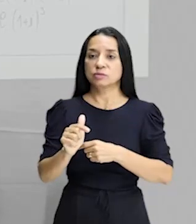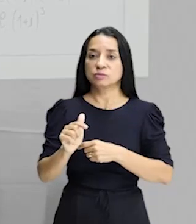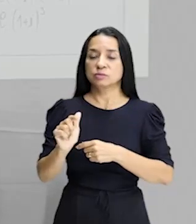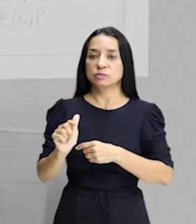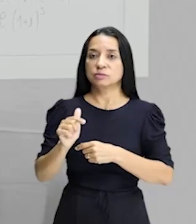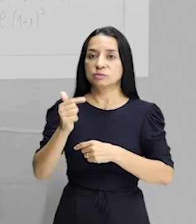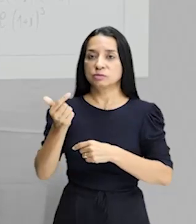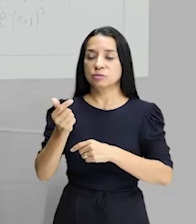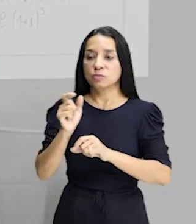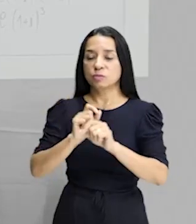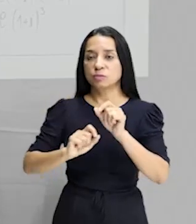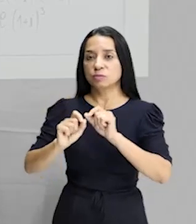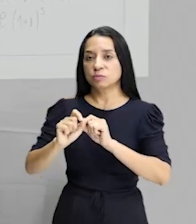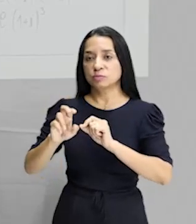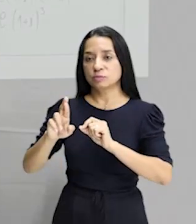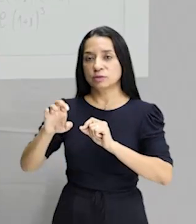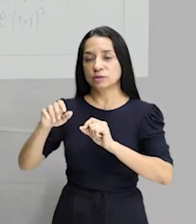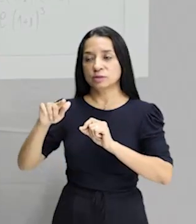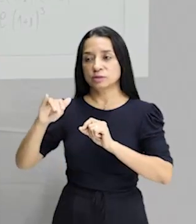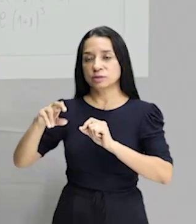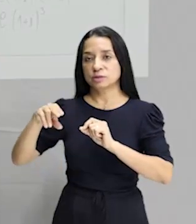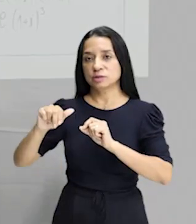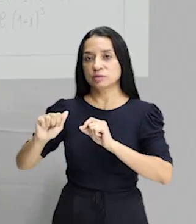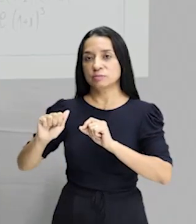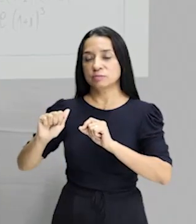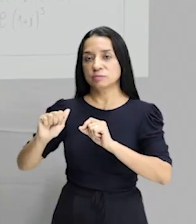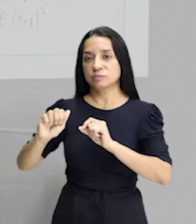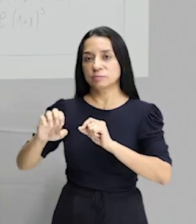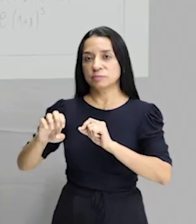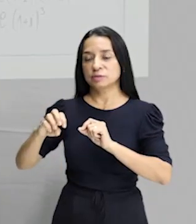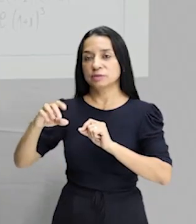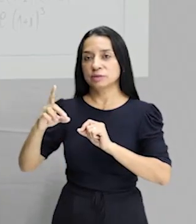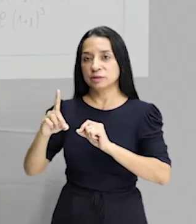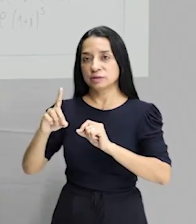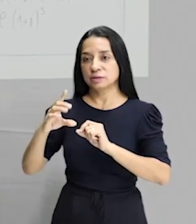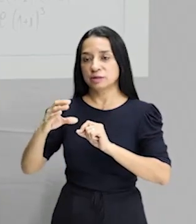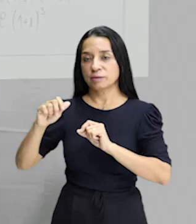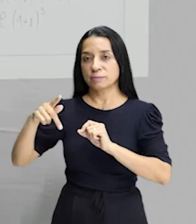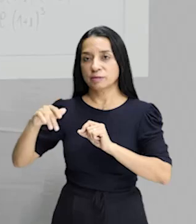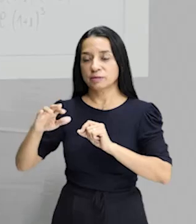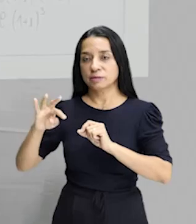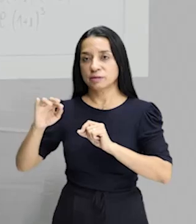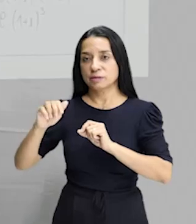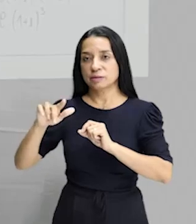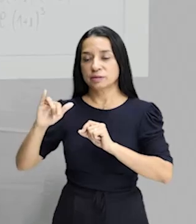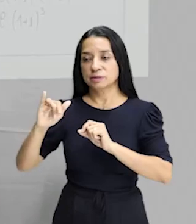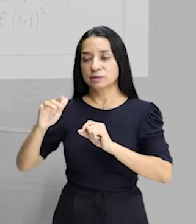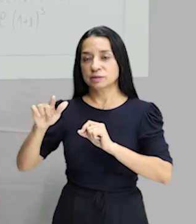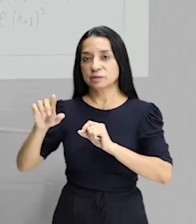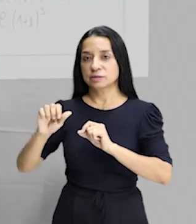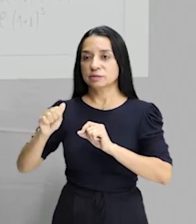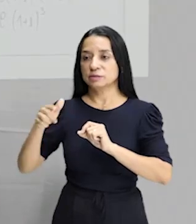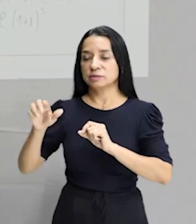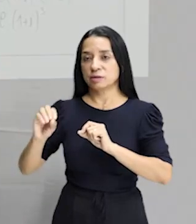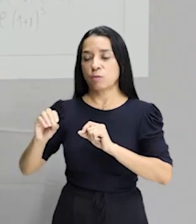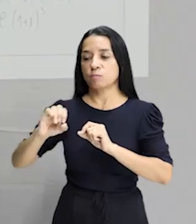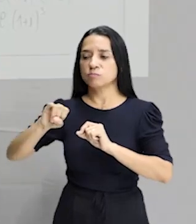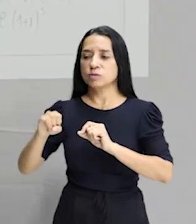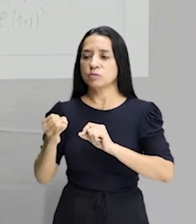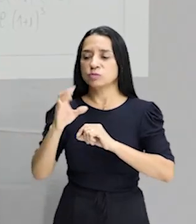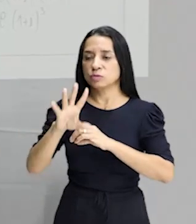de capitalização que eu juro composto tá bem presente mesmo nas negociações